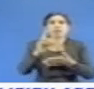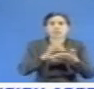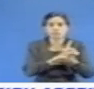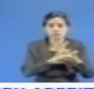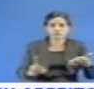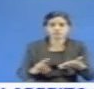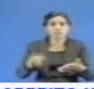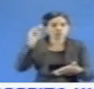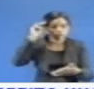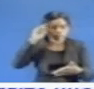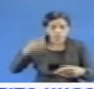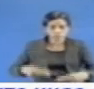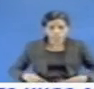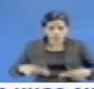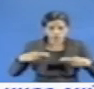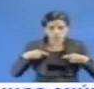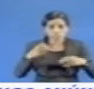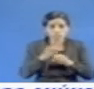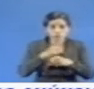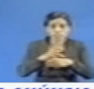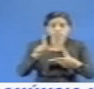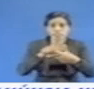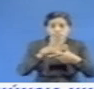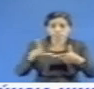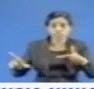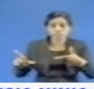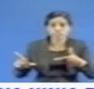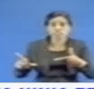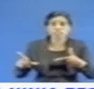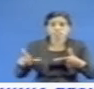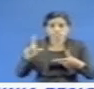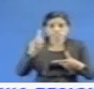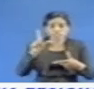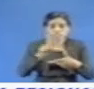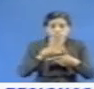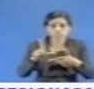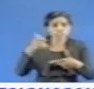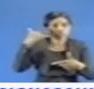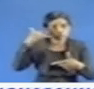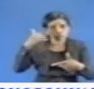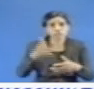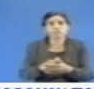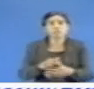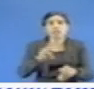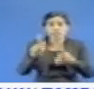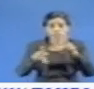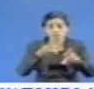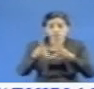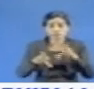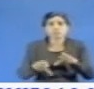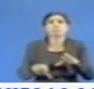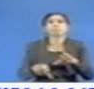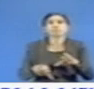o Ministério da Saúde estabelece tan linha da ne, 24 horas, hotline, mas é também que preocupa com